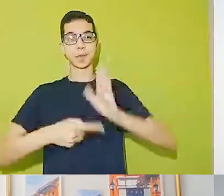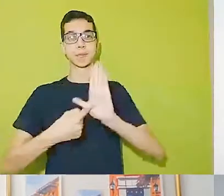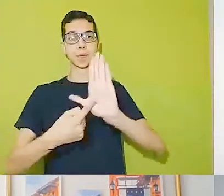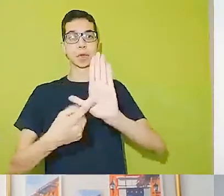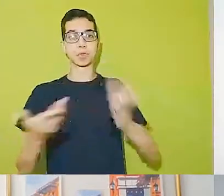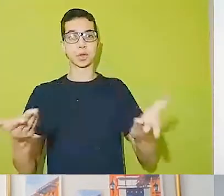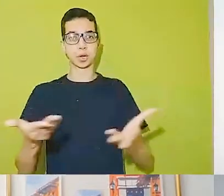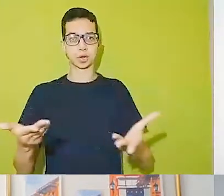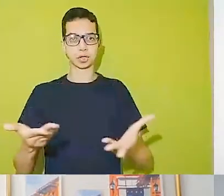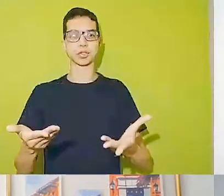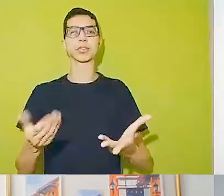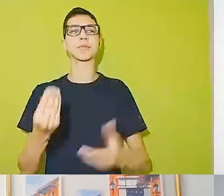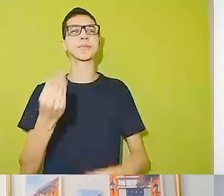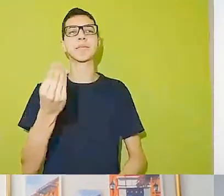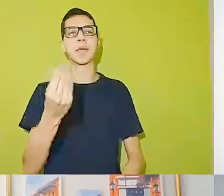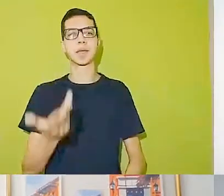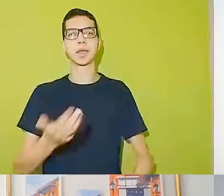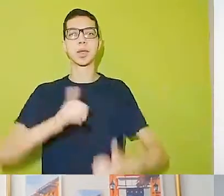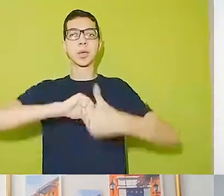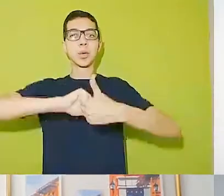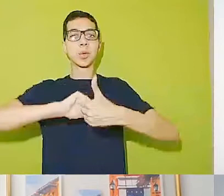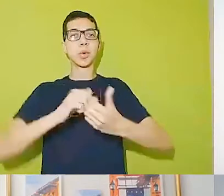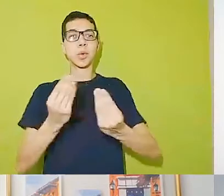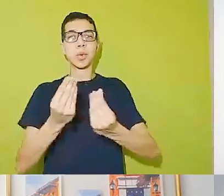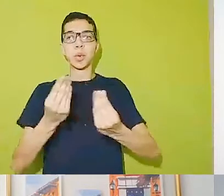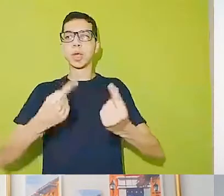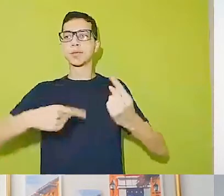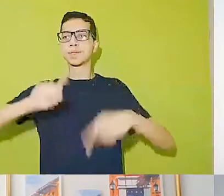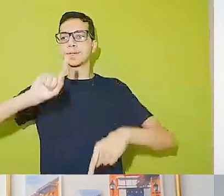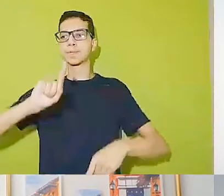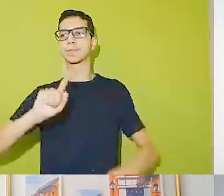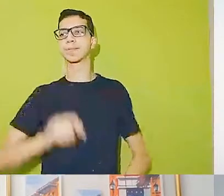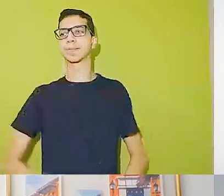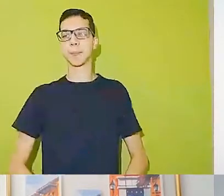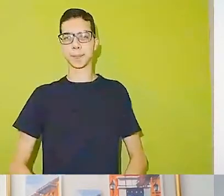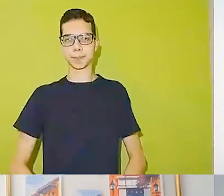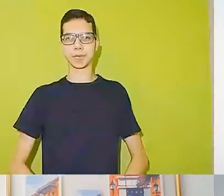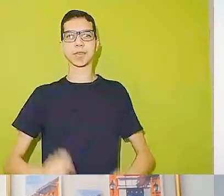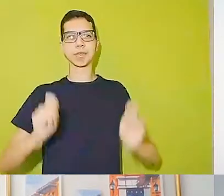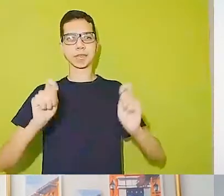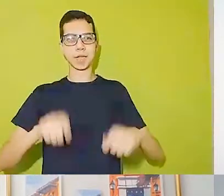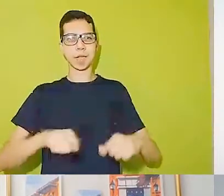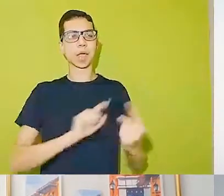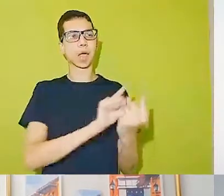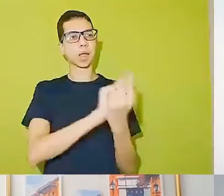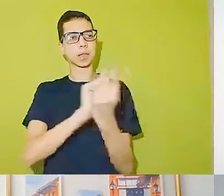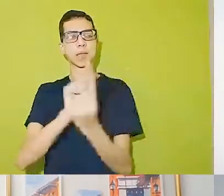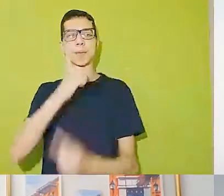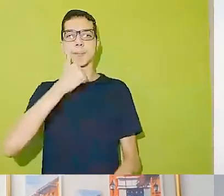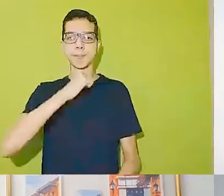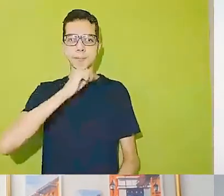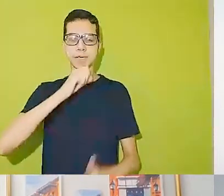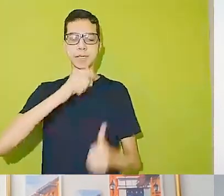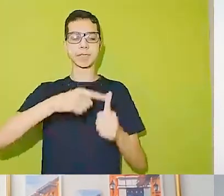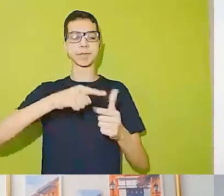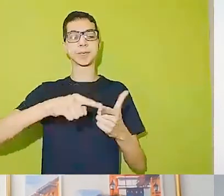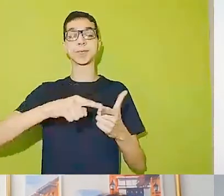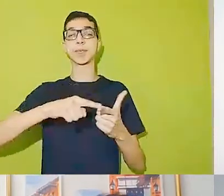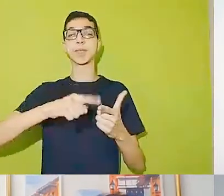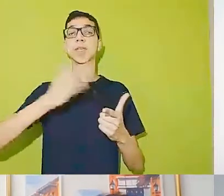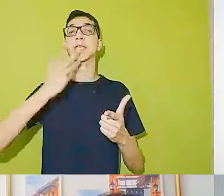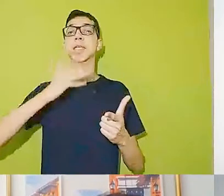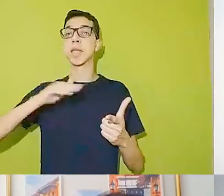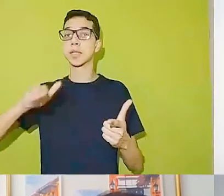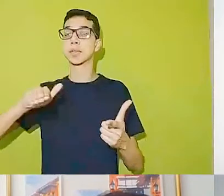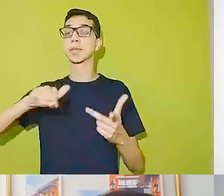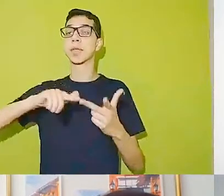para reforçar e qualificar o atendimento a crianças e mães, adultas e adolescentes que estão em situação de extrema vulnerabilidade